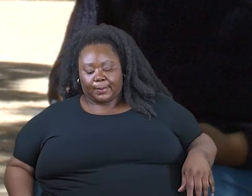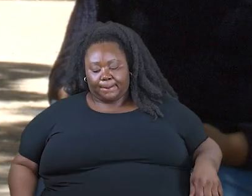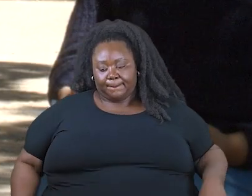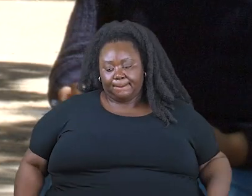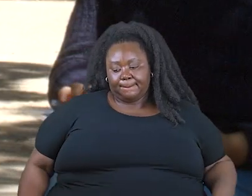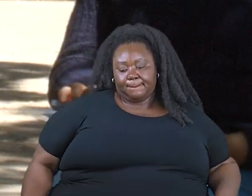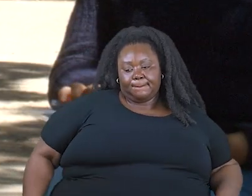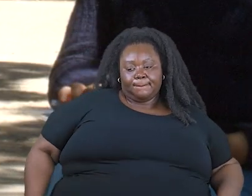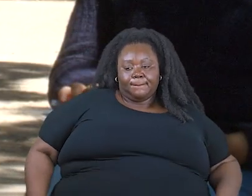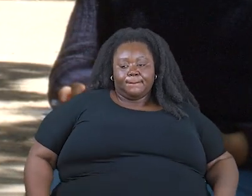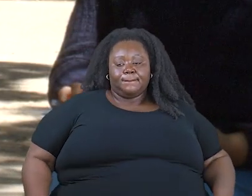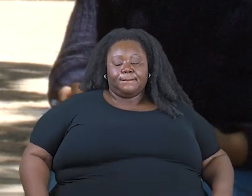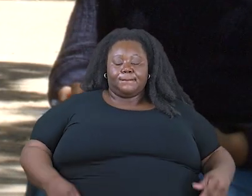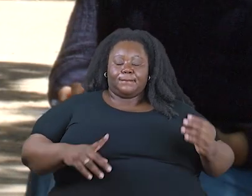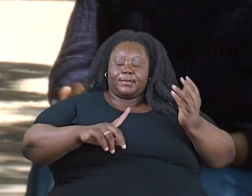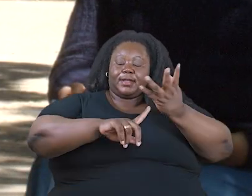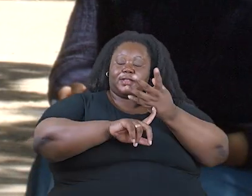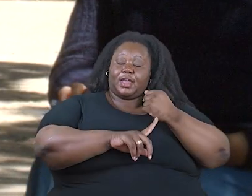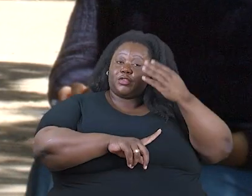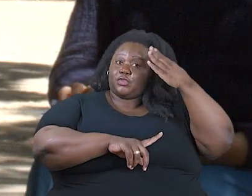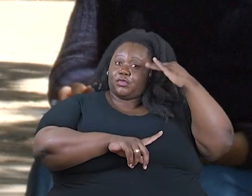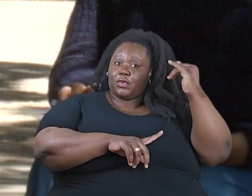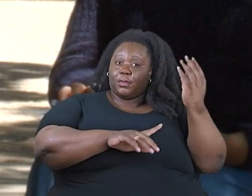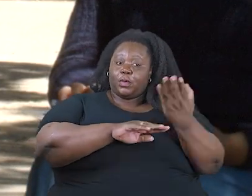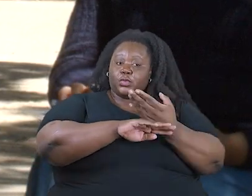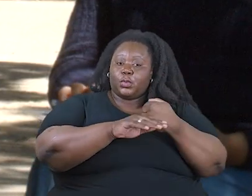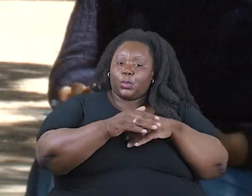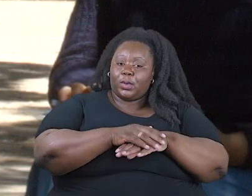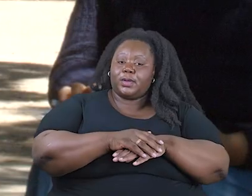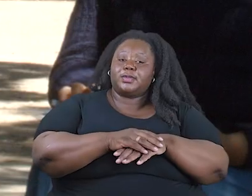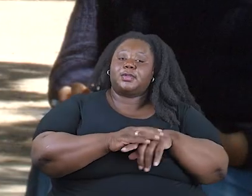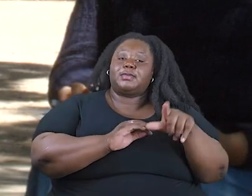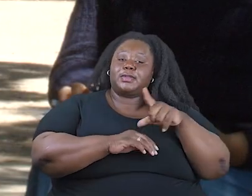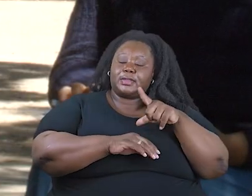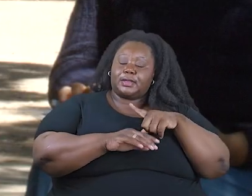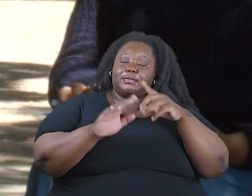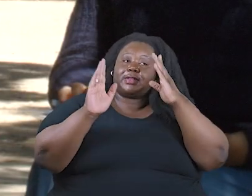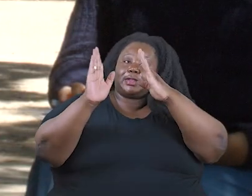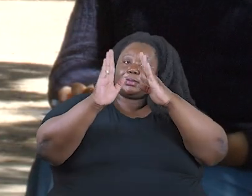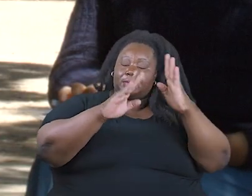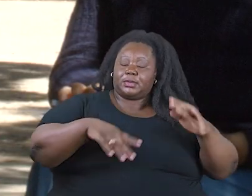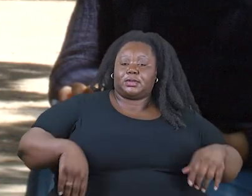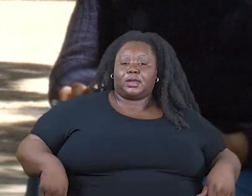assim, mais famosos, o acervo de livro de artista deles está na biblioteca.